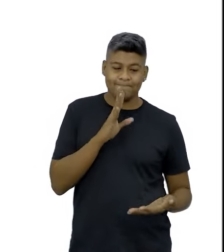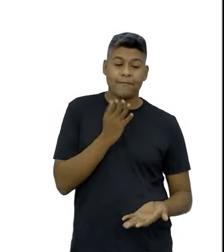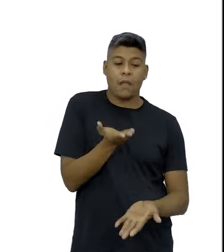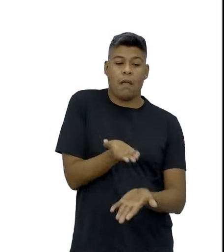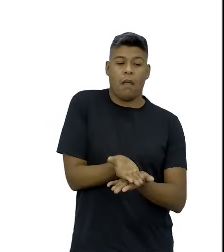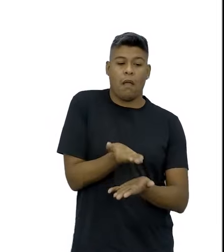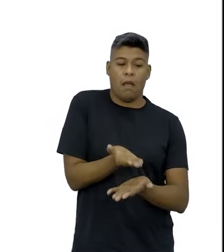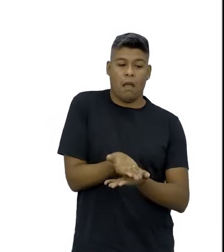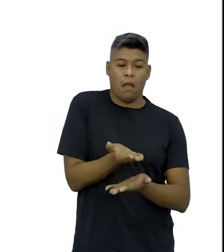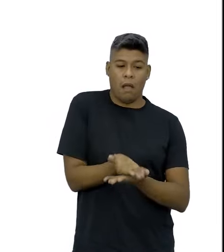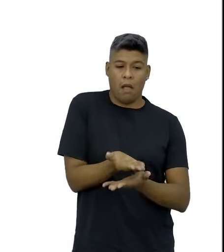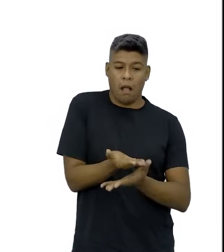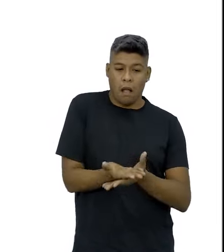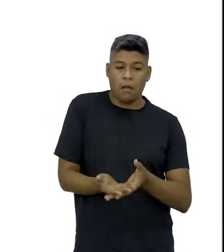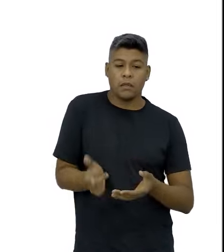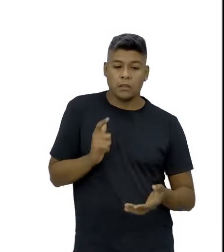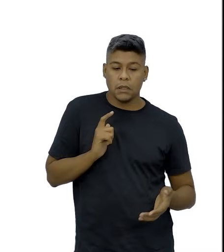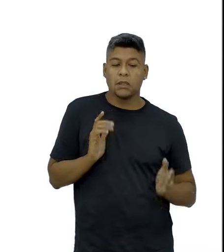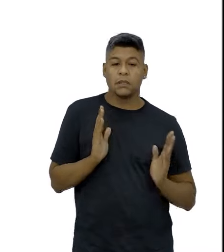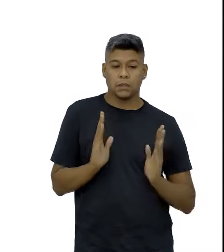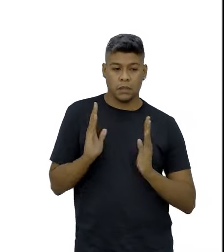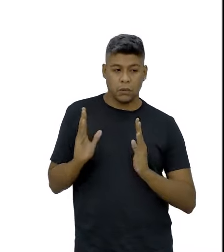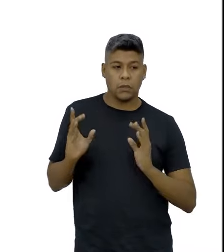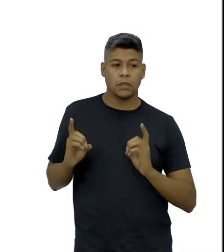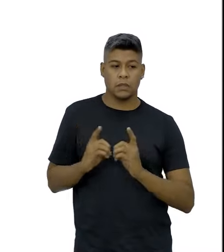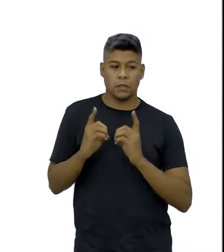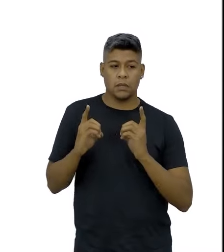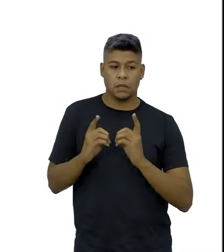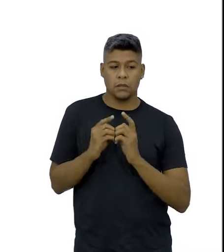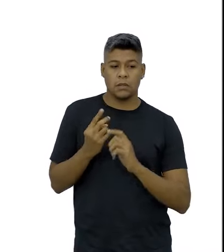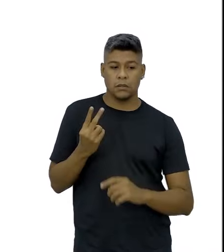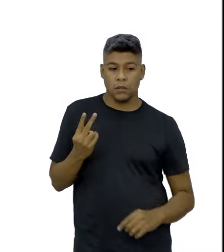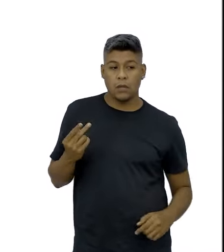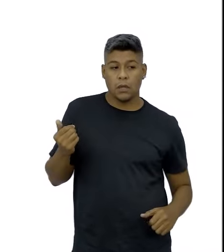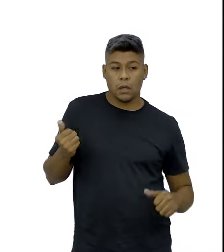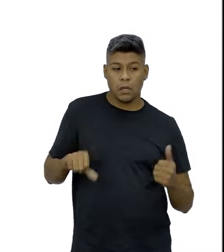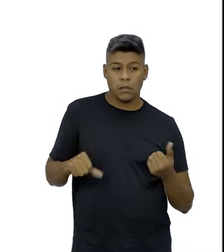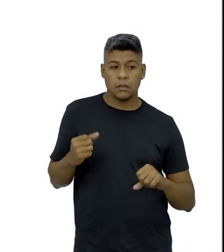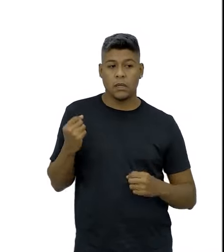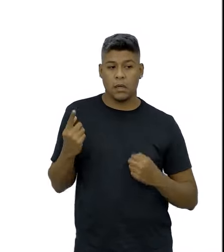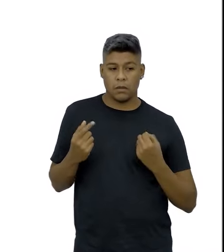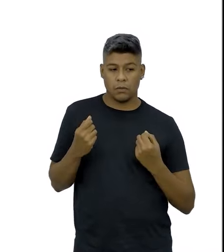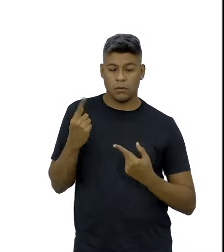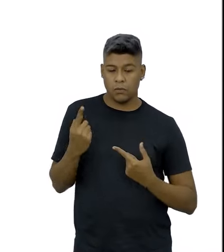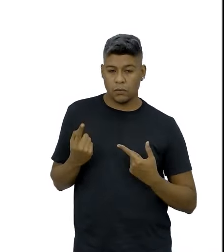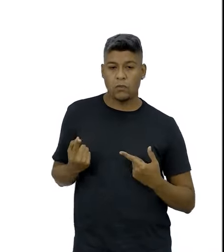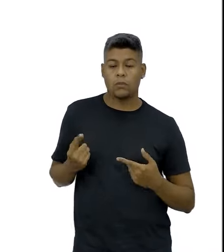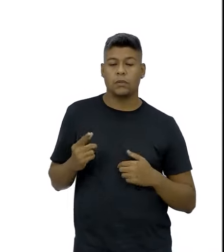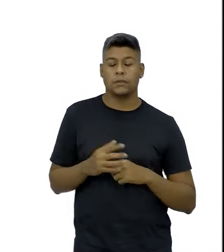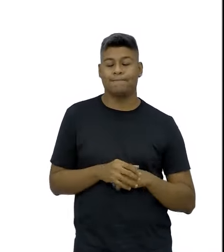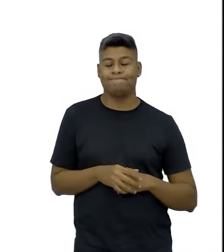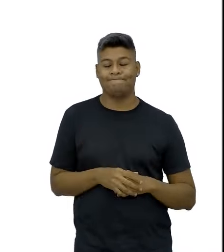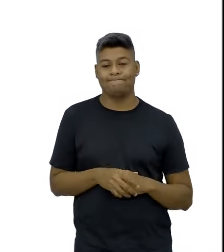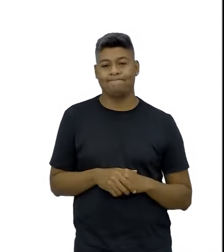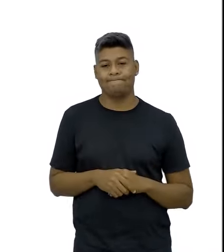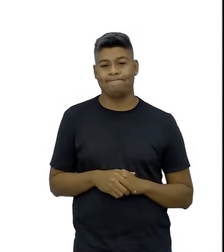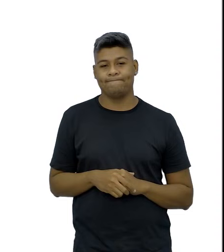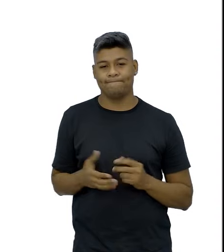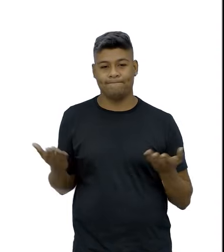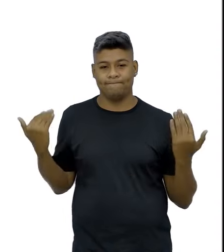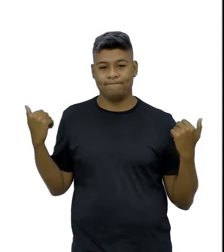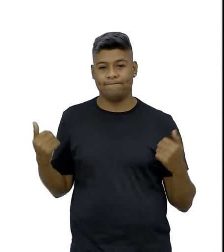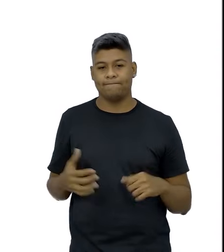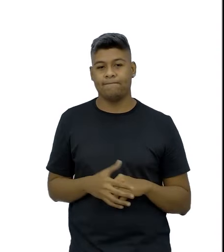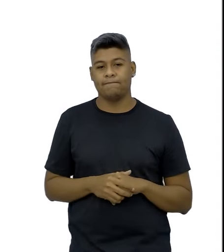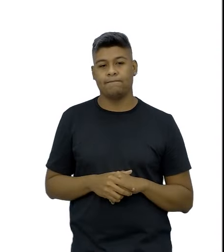aulas que compõem a sequência didática 2 e analisar algumas dessas atividades, ok? Então, vamos